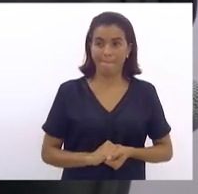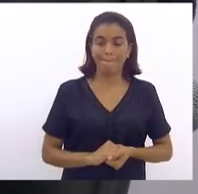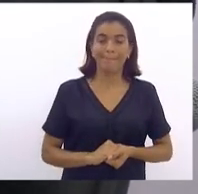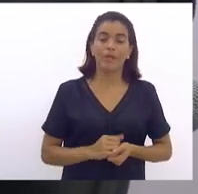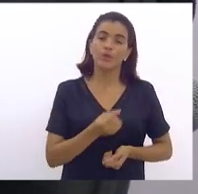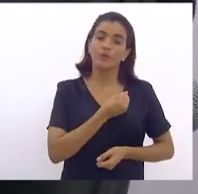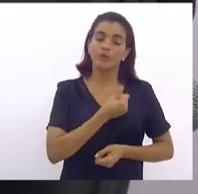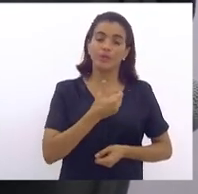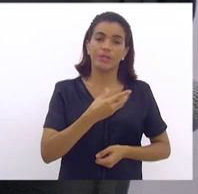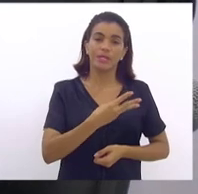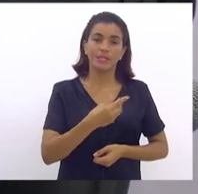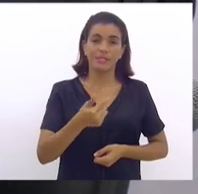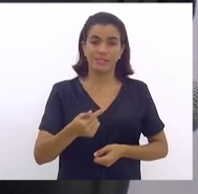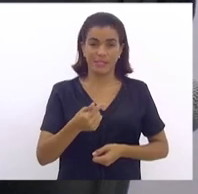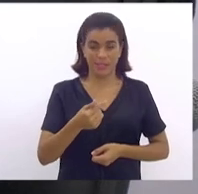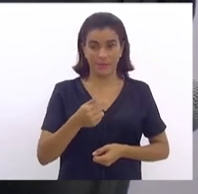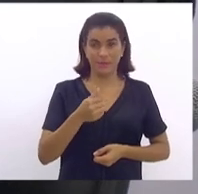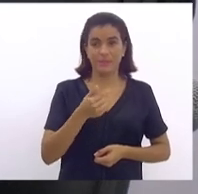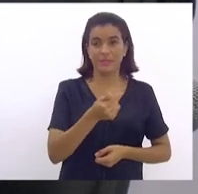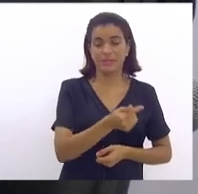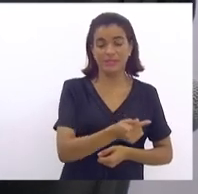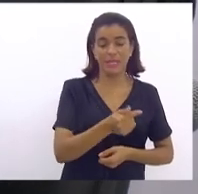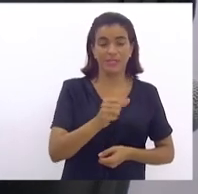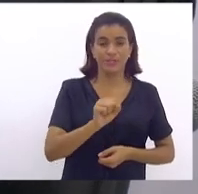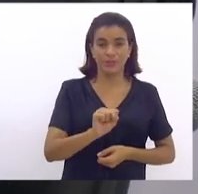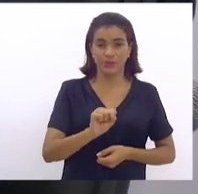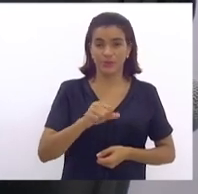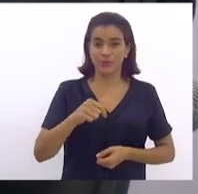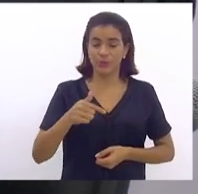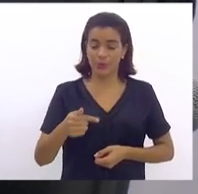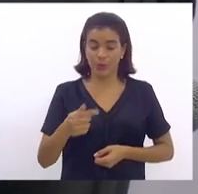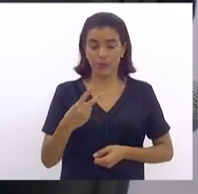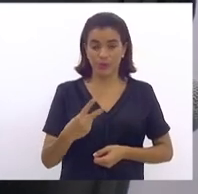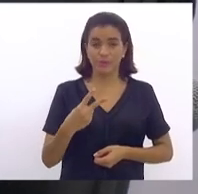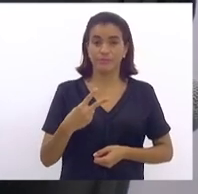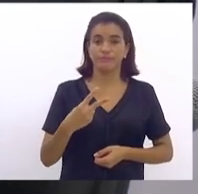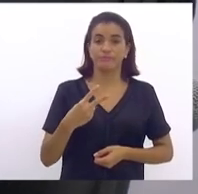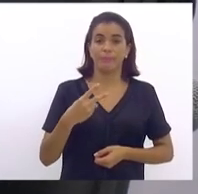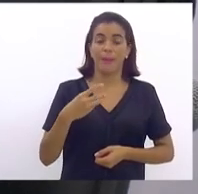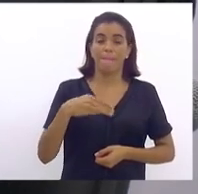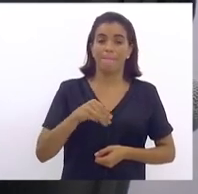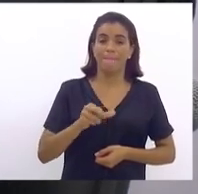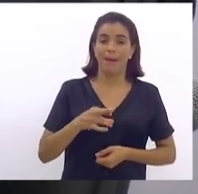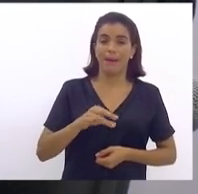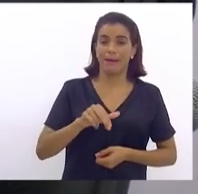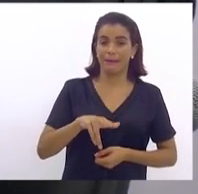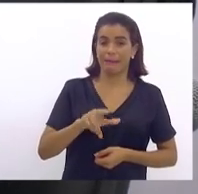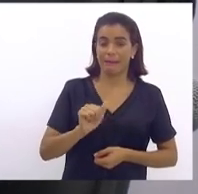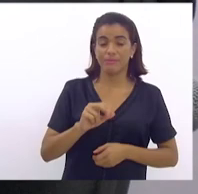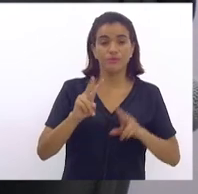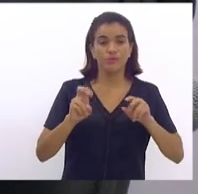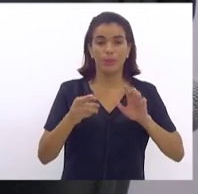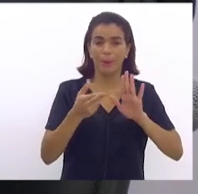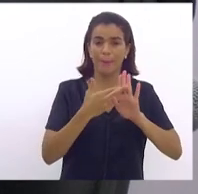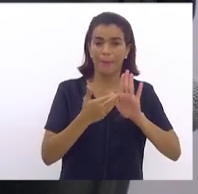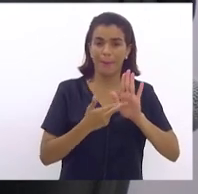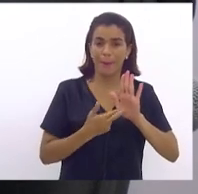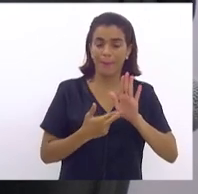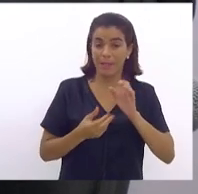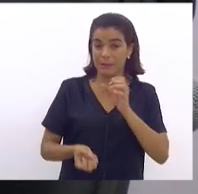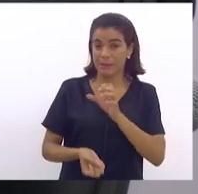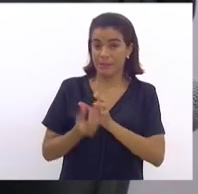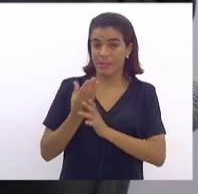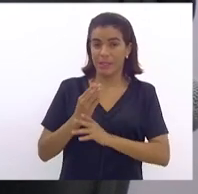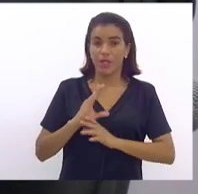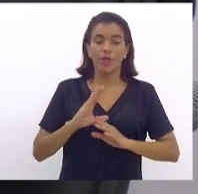37 da pauta, o PL 782, de 23, de autoria da deputada Marina, do MST, que dispõe sobre as diretrizes de elaboração de um